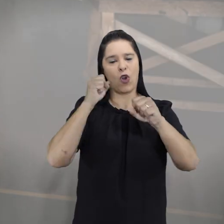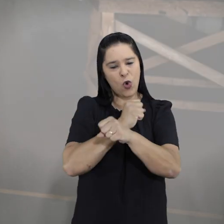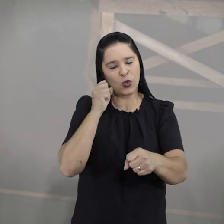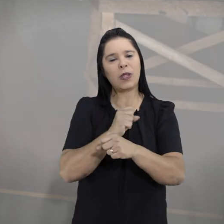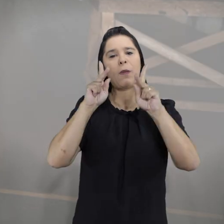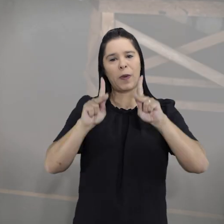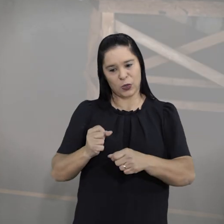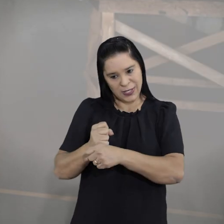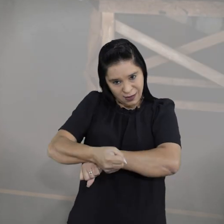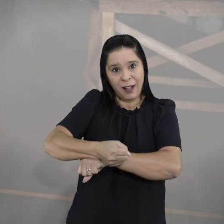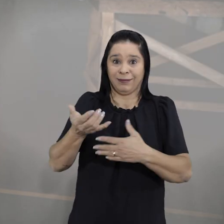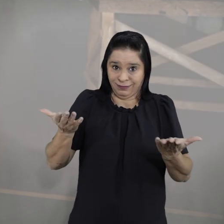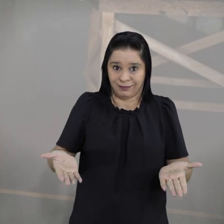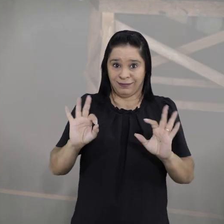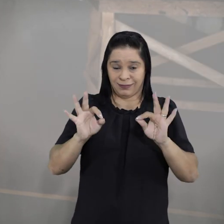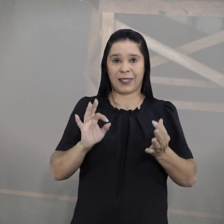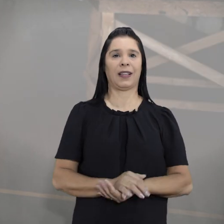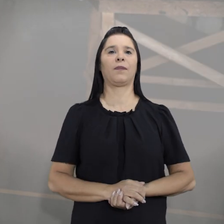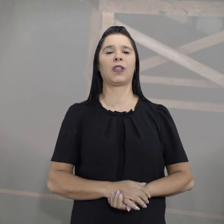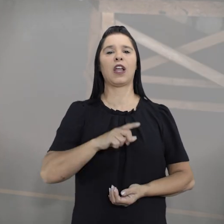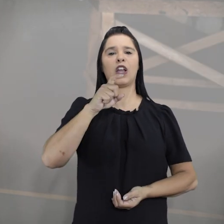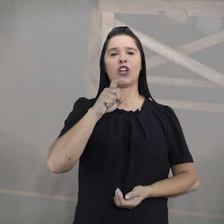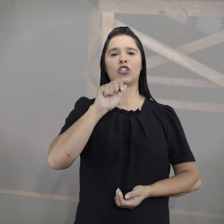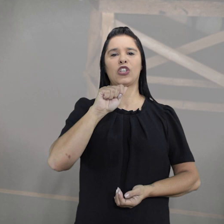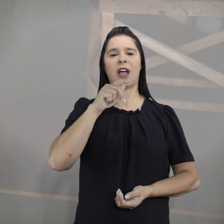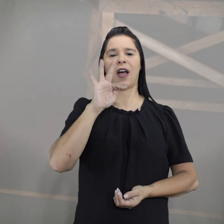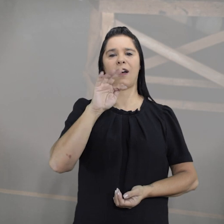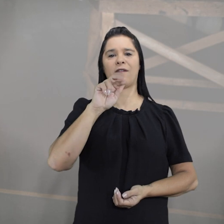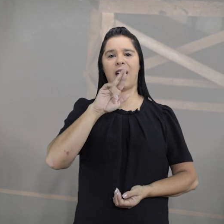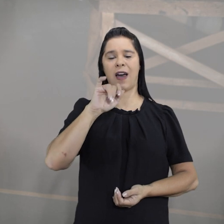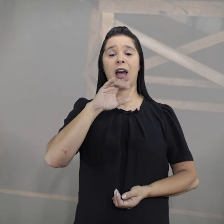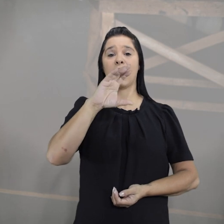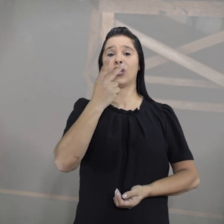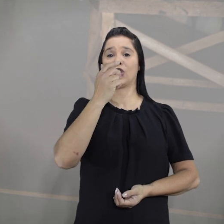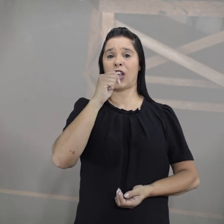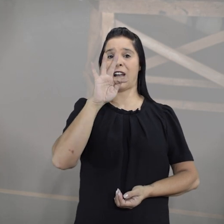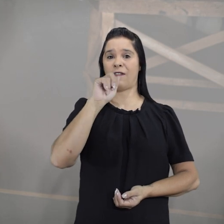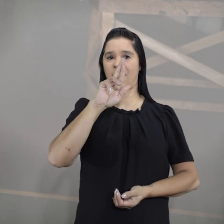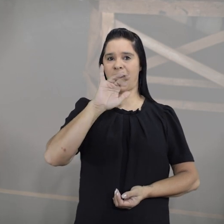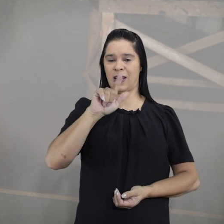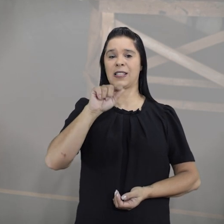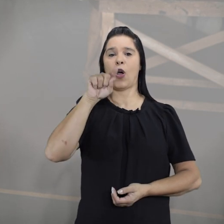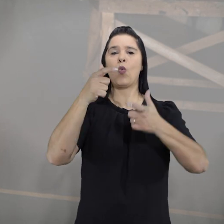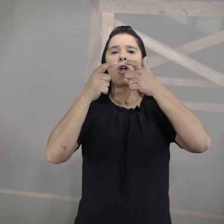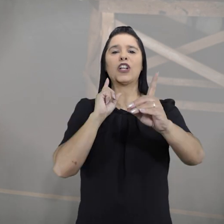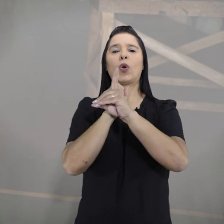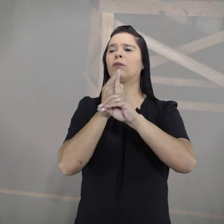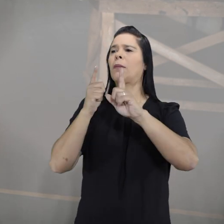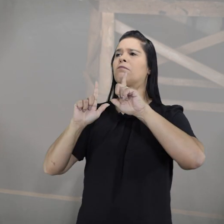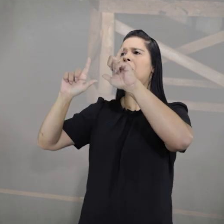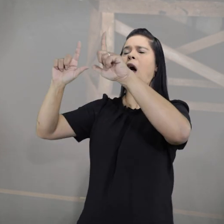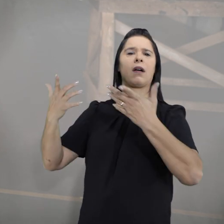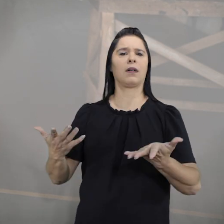né? E, por exemplo, o chafariz era um local de encontro. A gente não tem lá nenhuma referência, uma